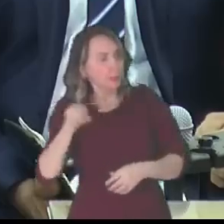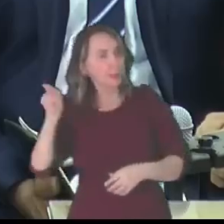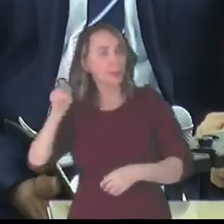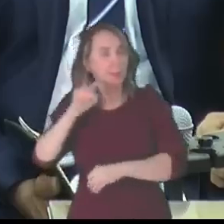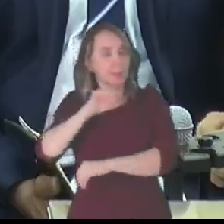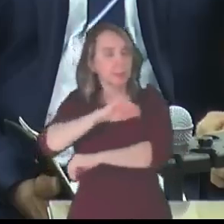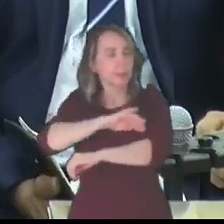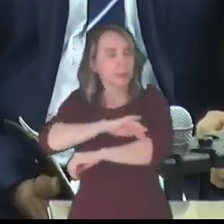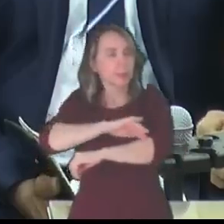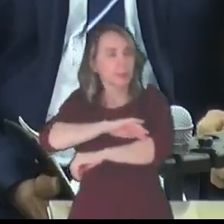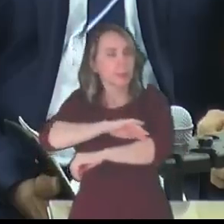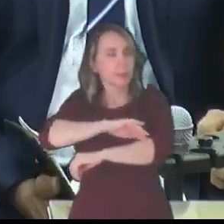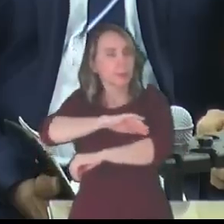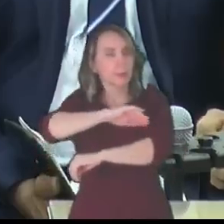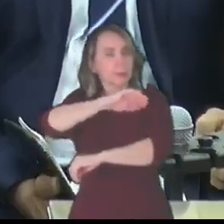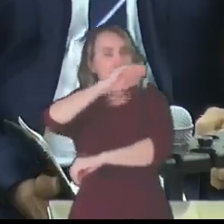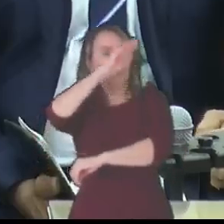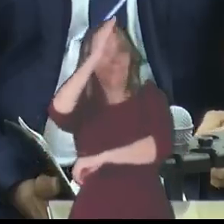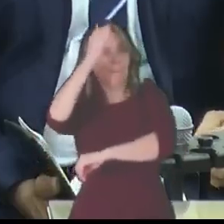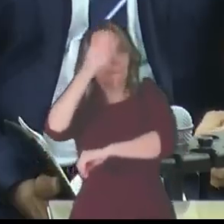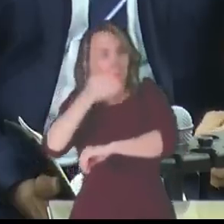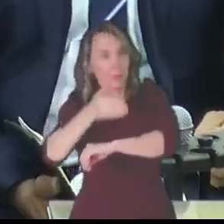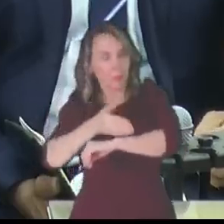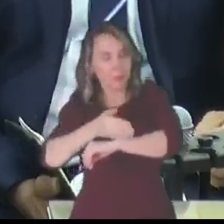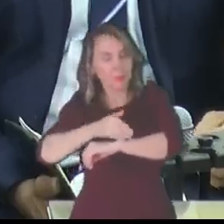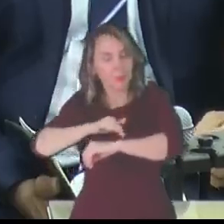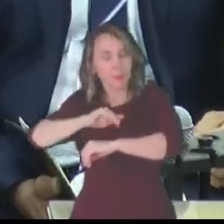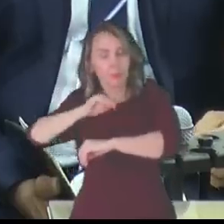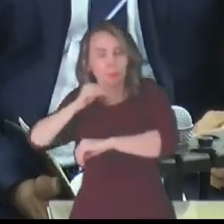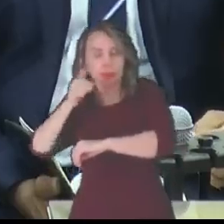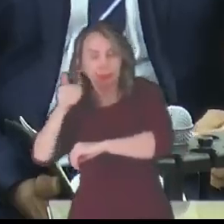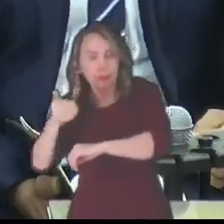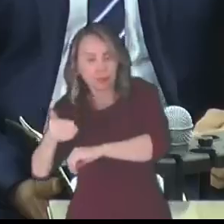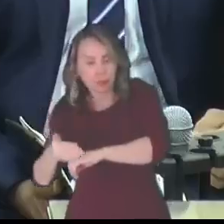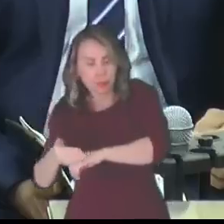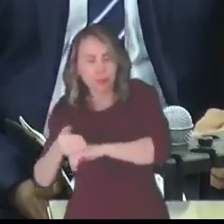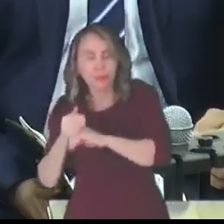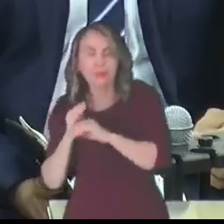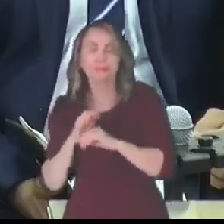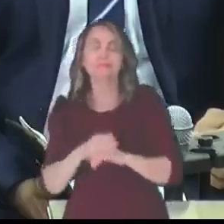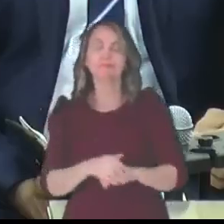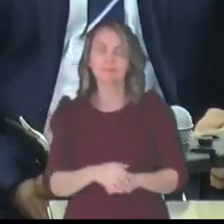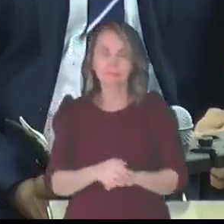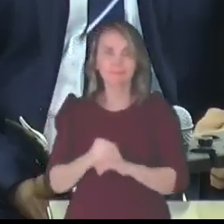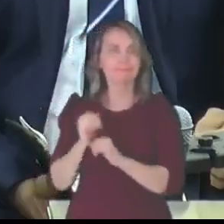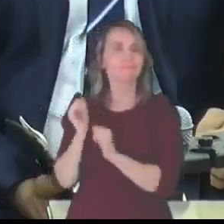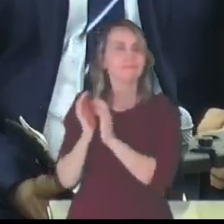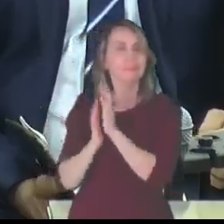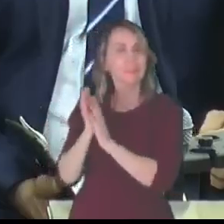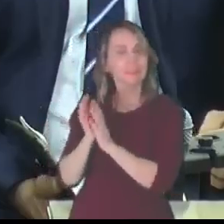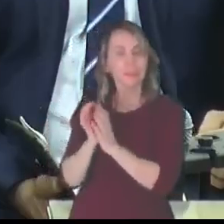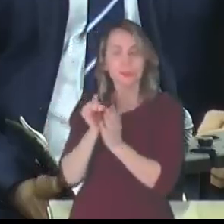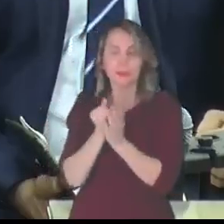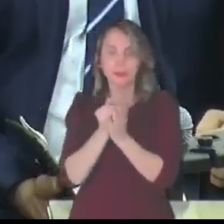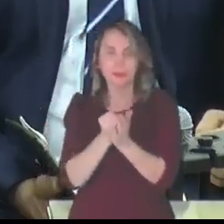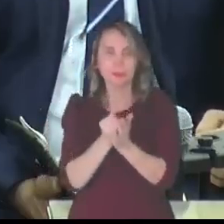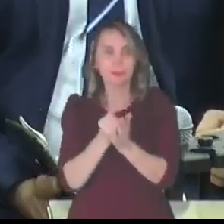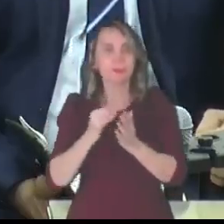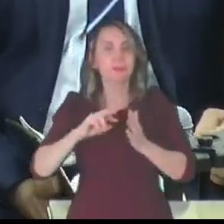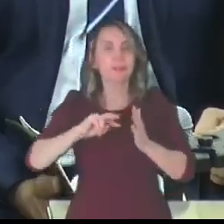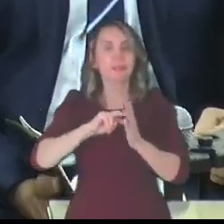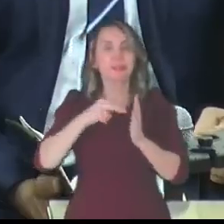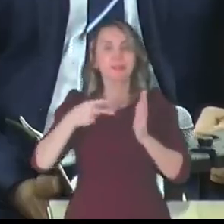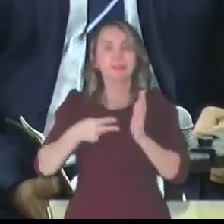e para coluna para coluna do incêndio em outras palavras eu quero que ele estava dizendo a noiva